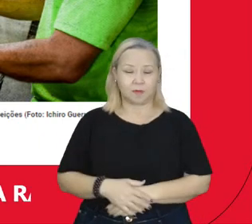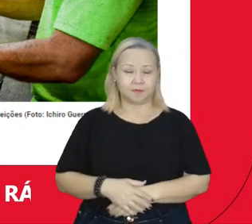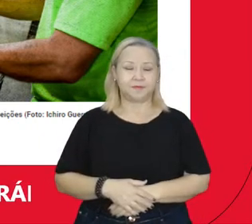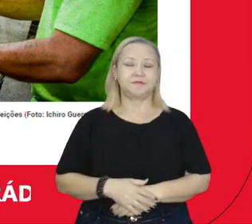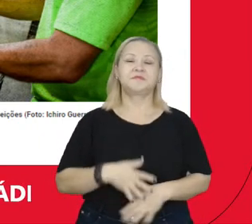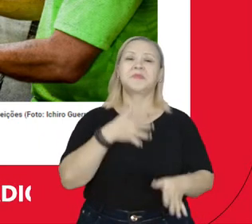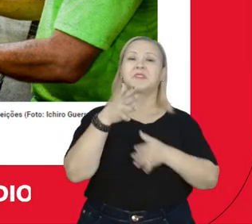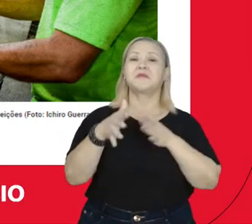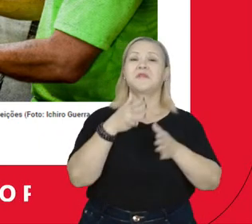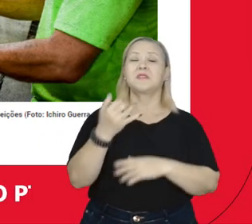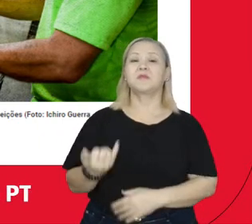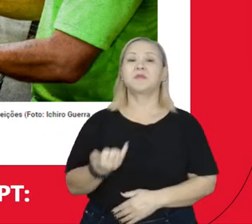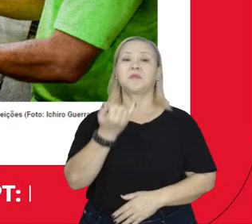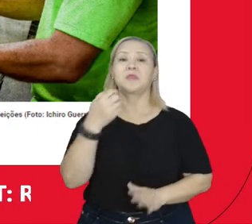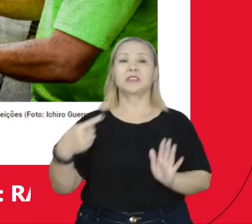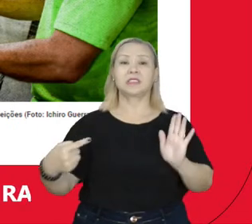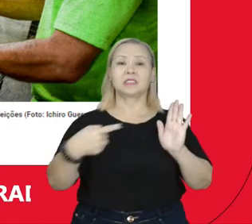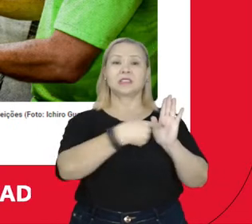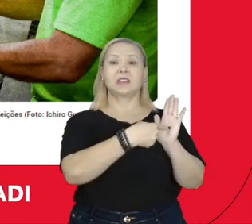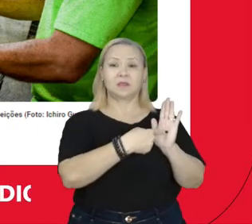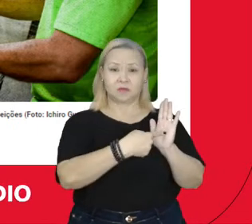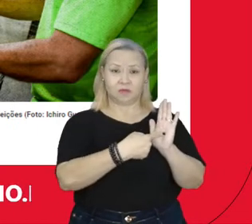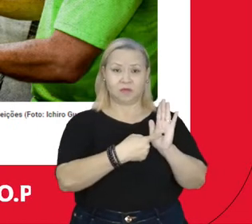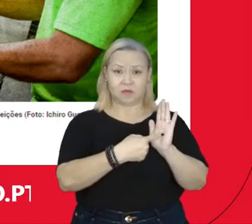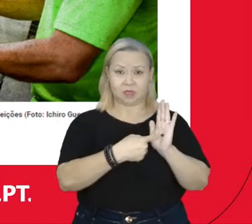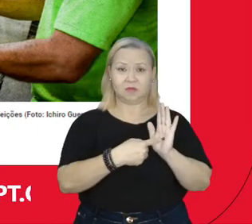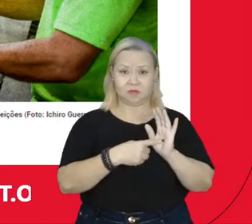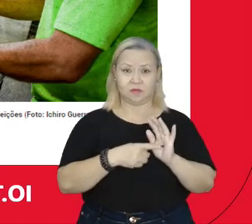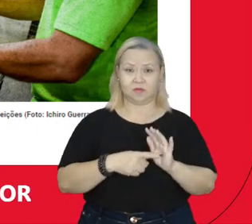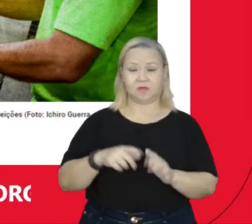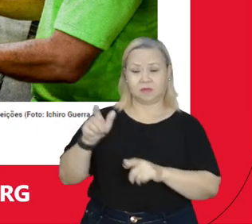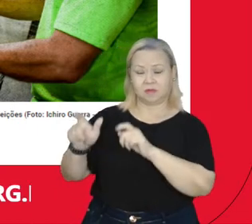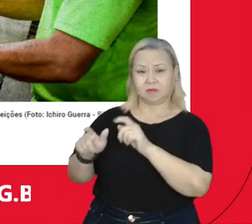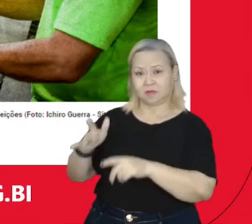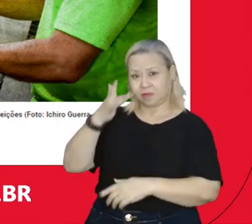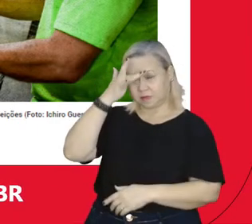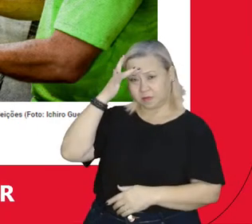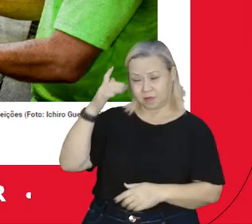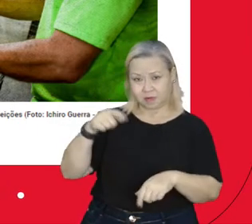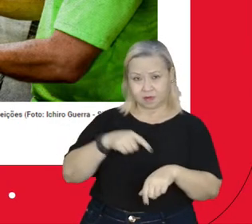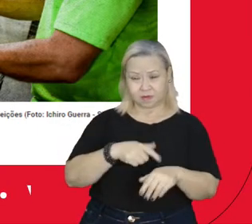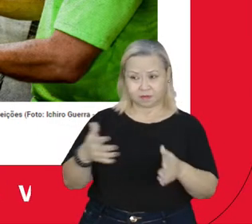nesse momento, né, que as pessoas, muitas pessoas estão decidindo aí o seu voto.